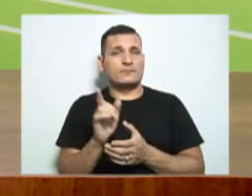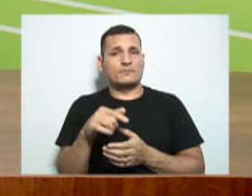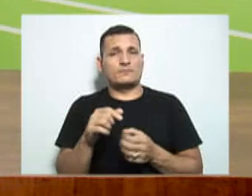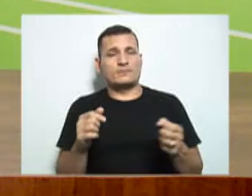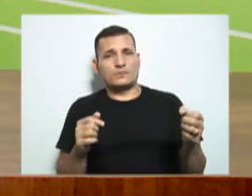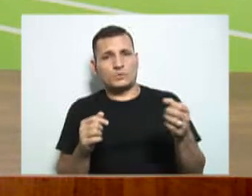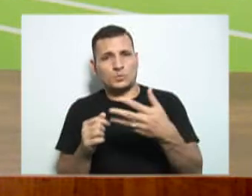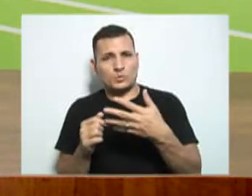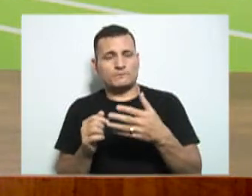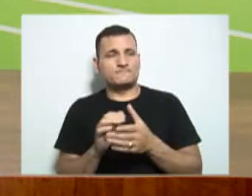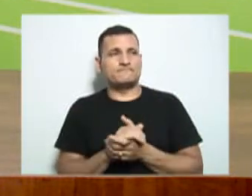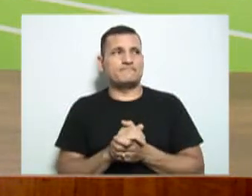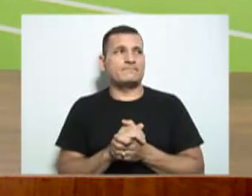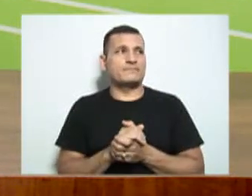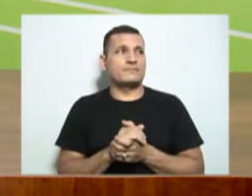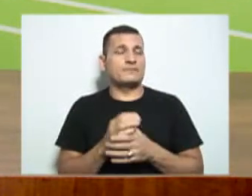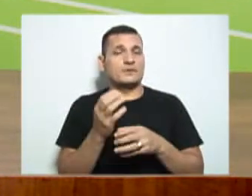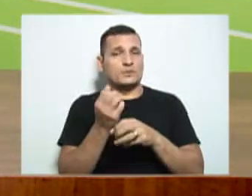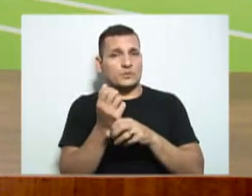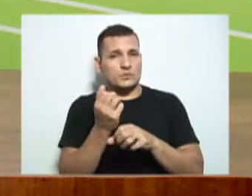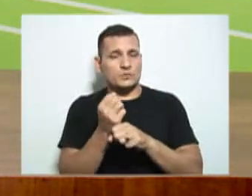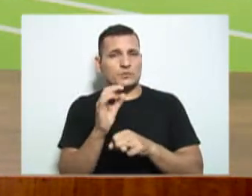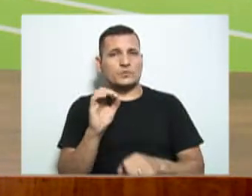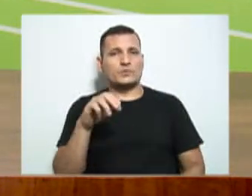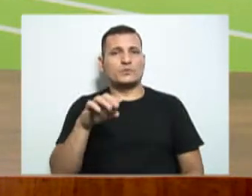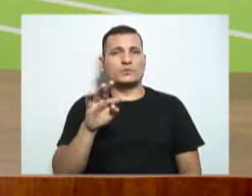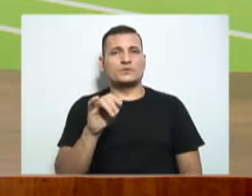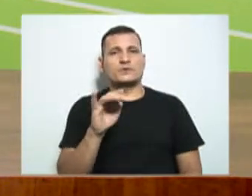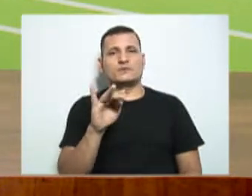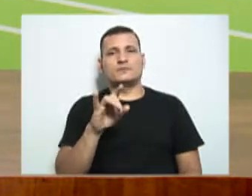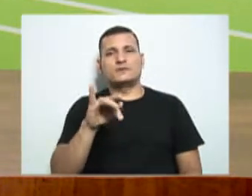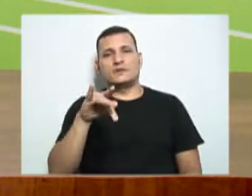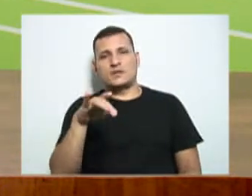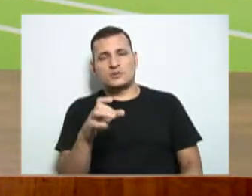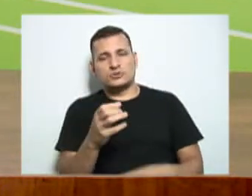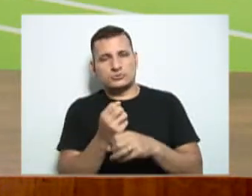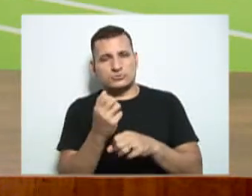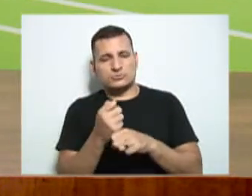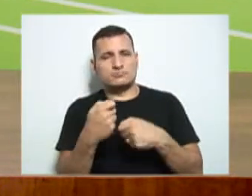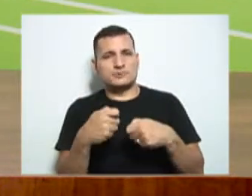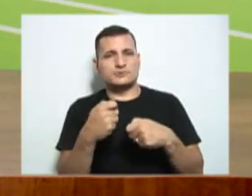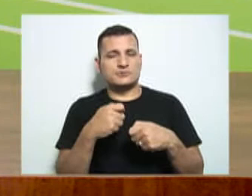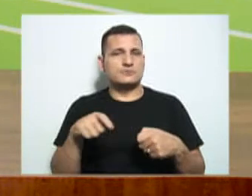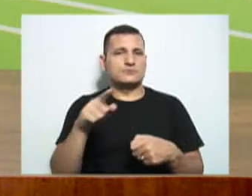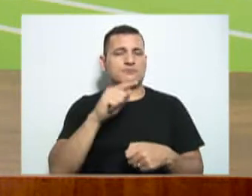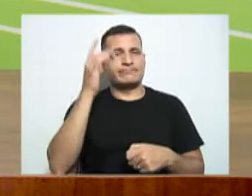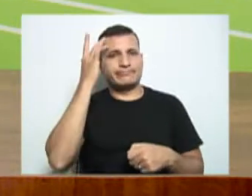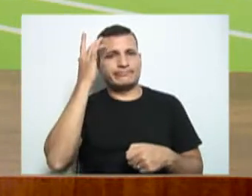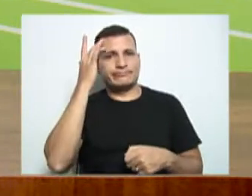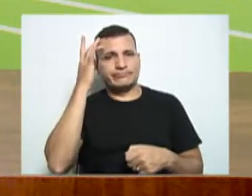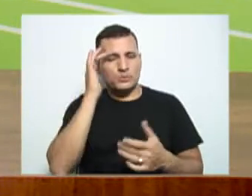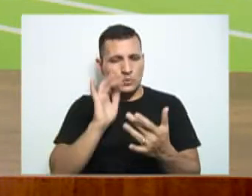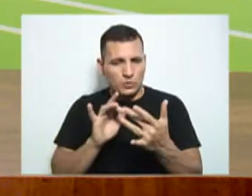novo e principalmente de contabilidade demanda um amadurecimento, um contato com atividades e no dia a dia para a